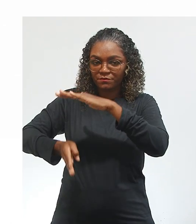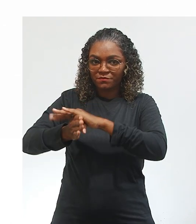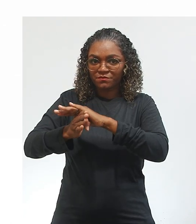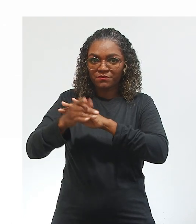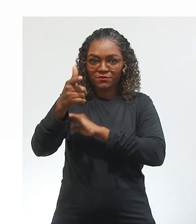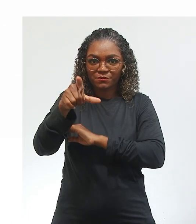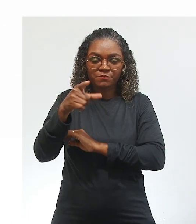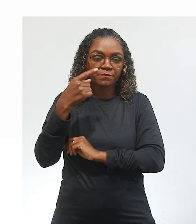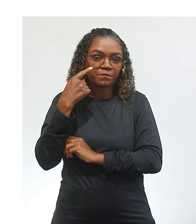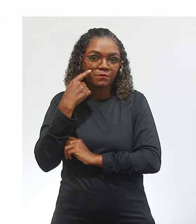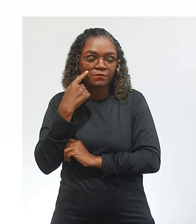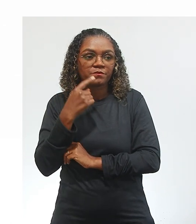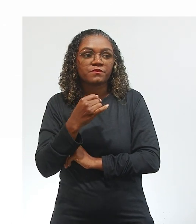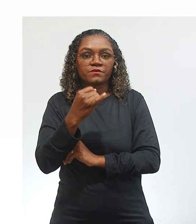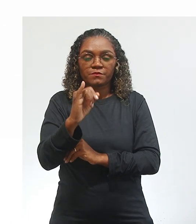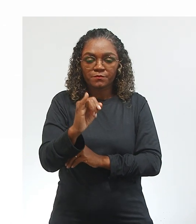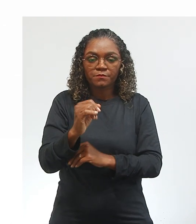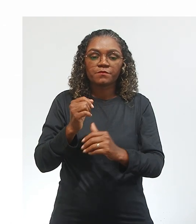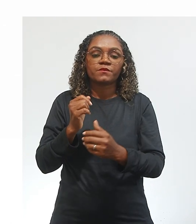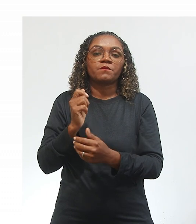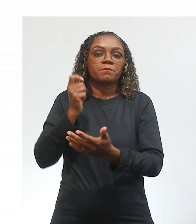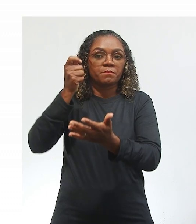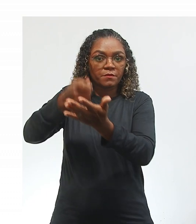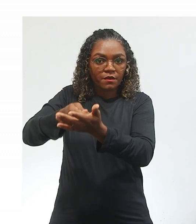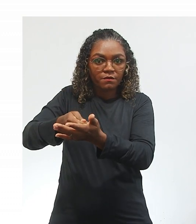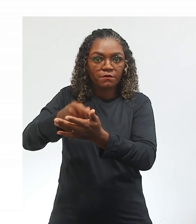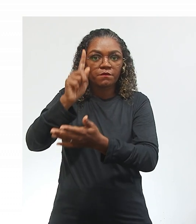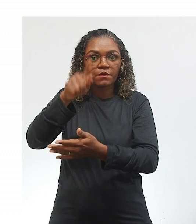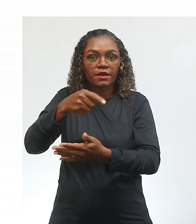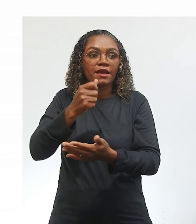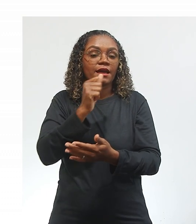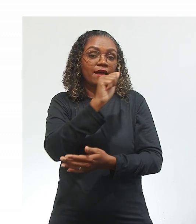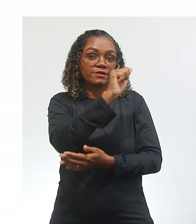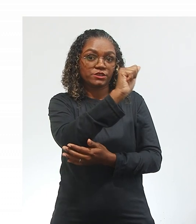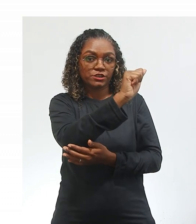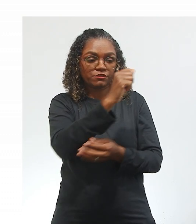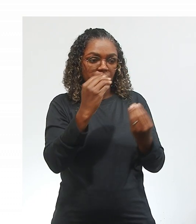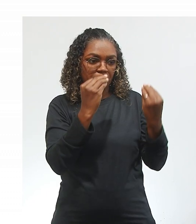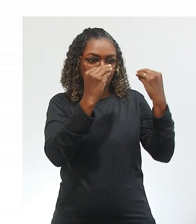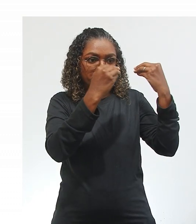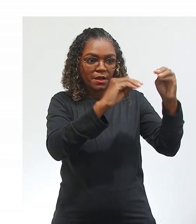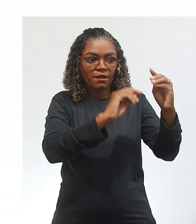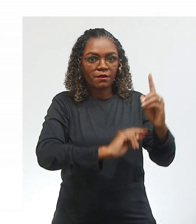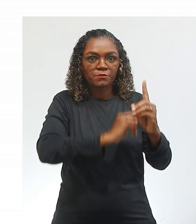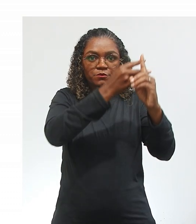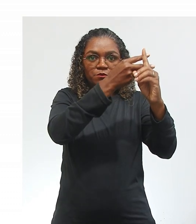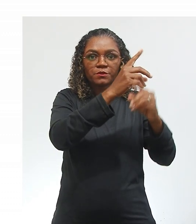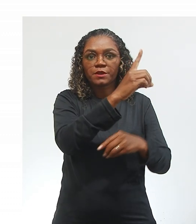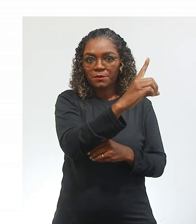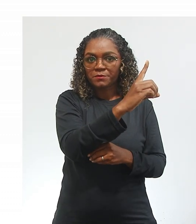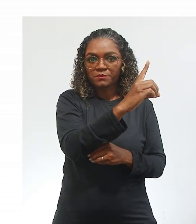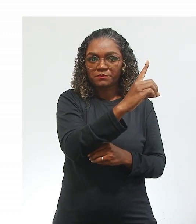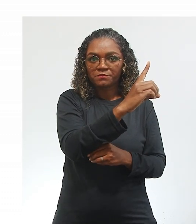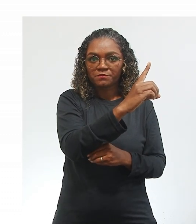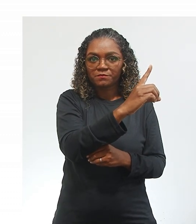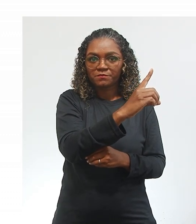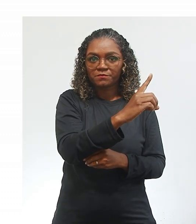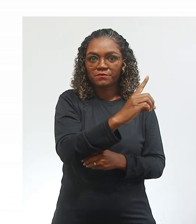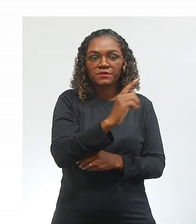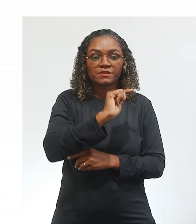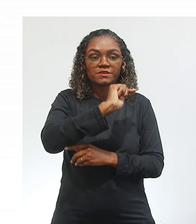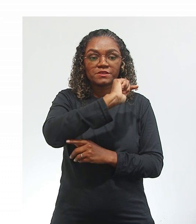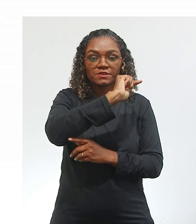tá? Comprou a mercadoria, tá entrando no meu ativo. Então, aumentei lá, lancei a débito a mercadoria